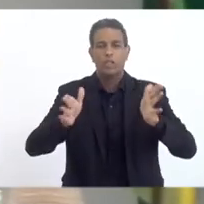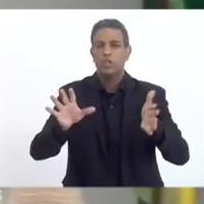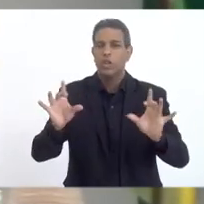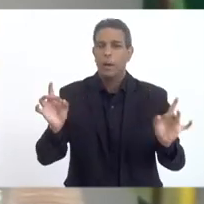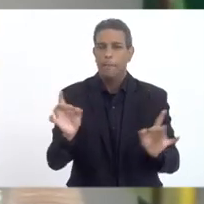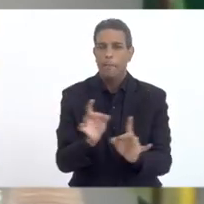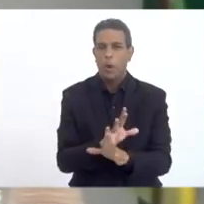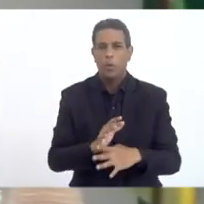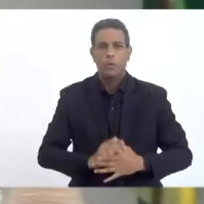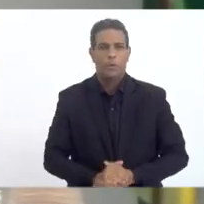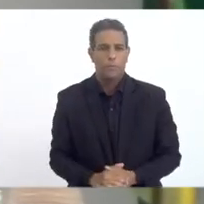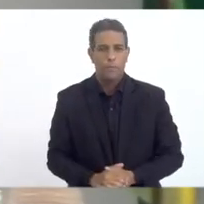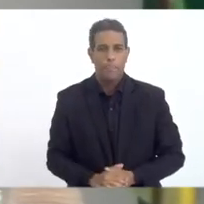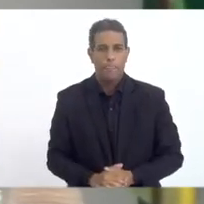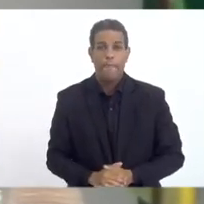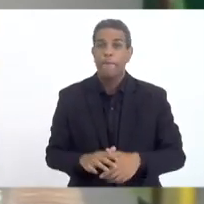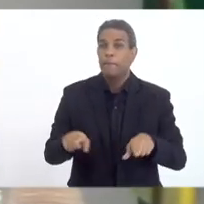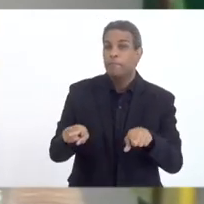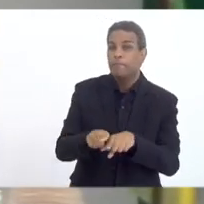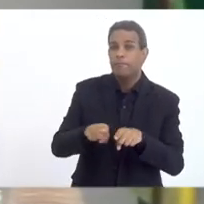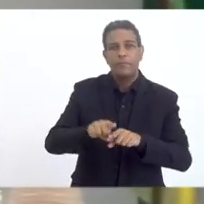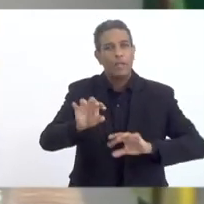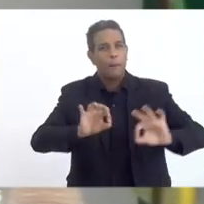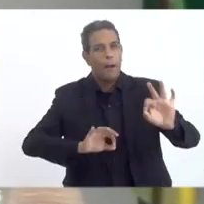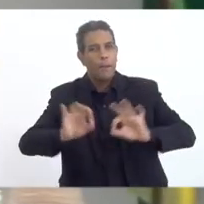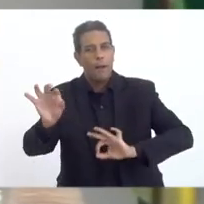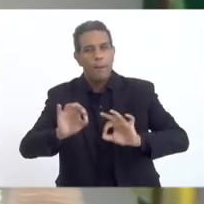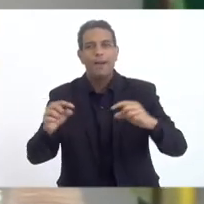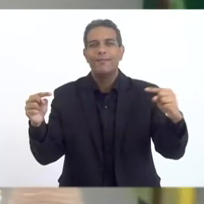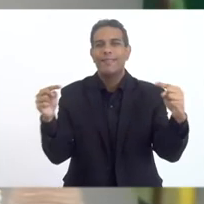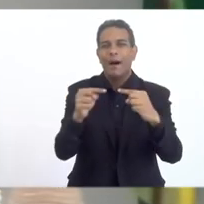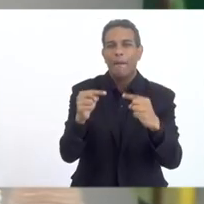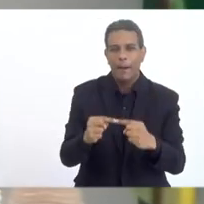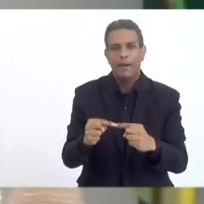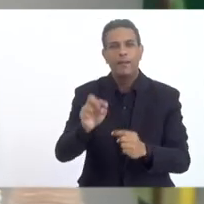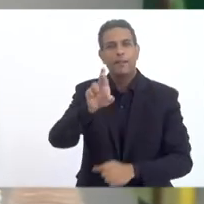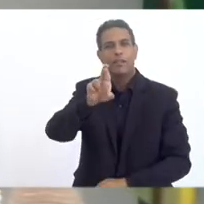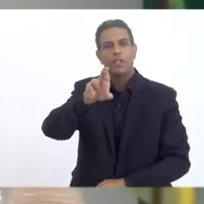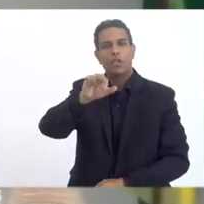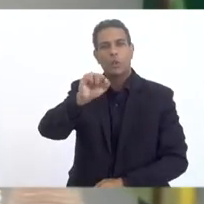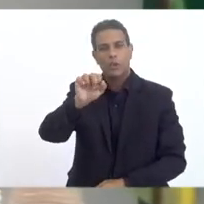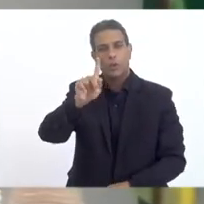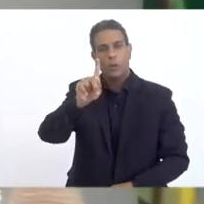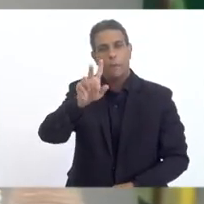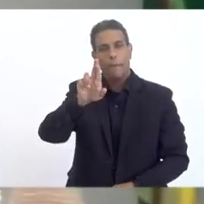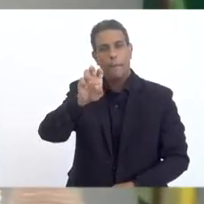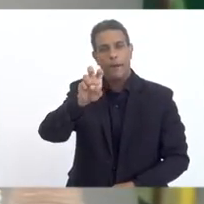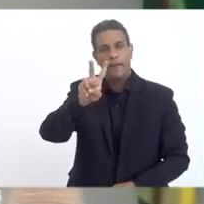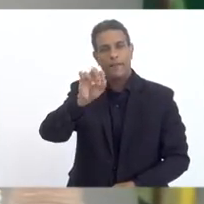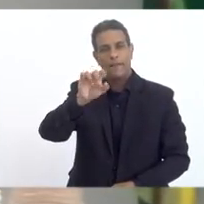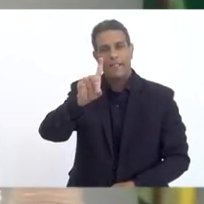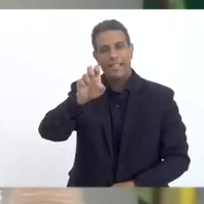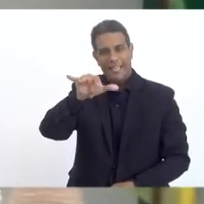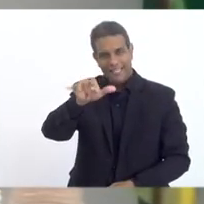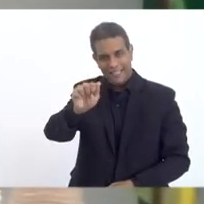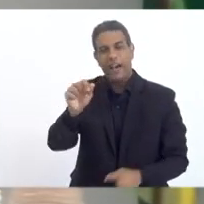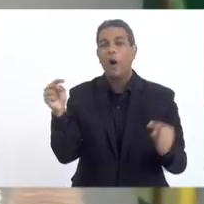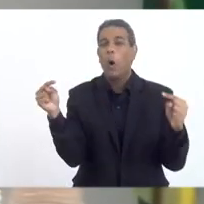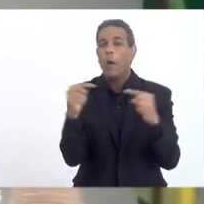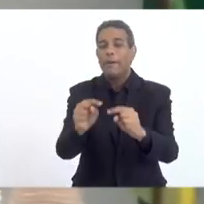definido, tanto do planejamento quanto do Rio Previdência, me parece